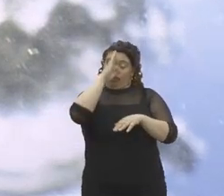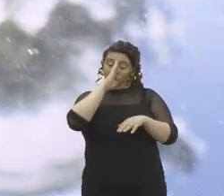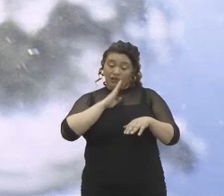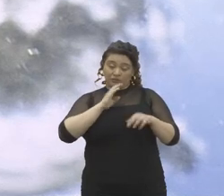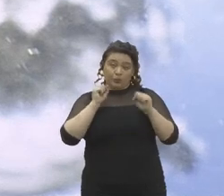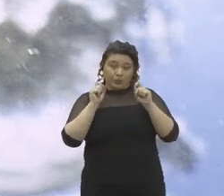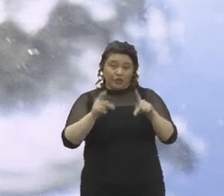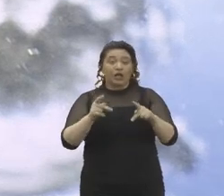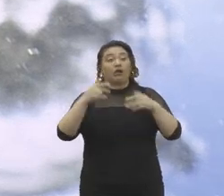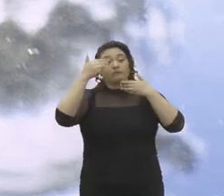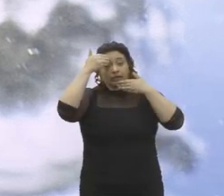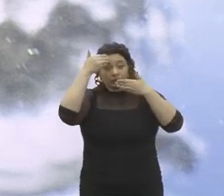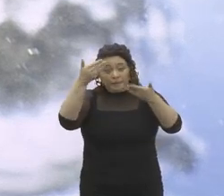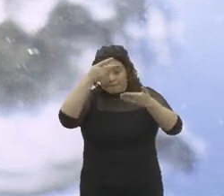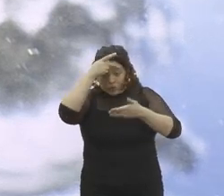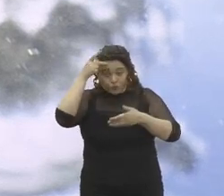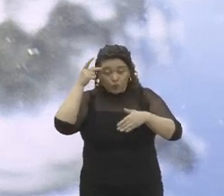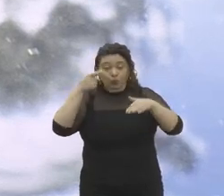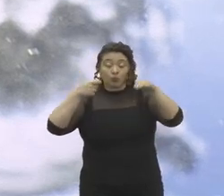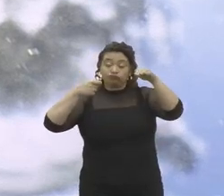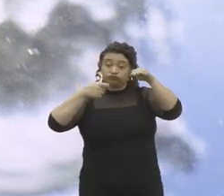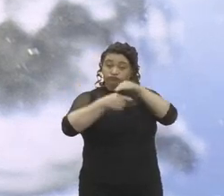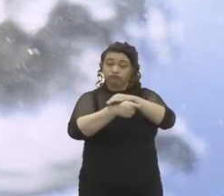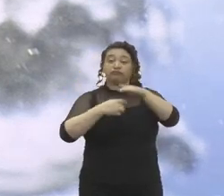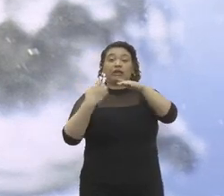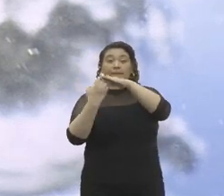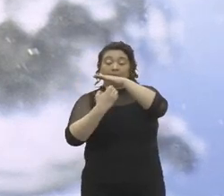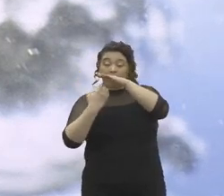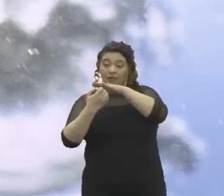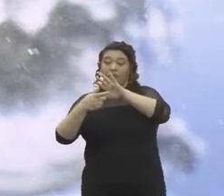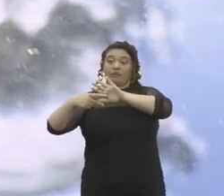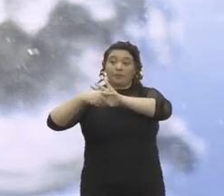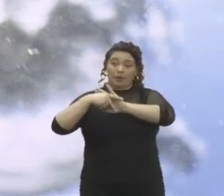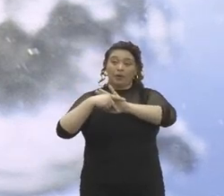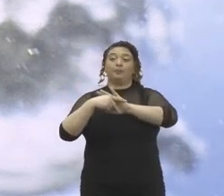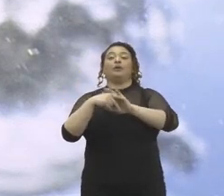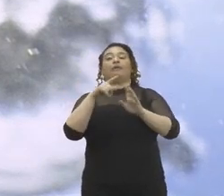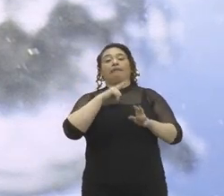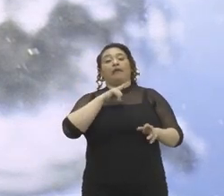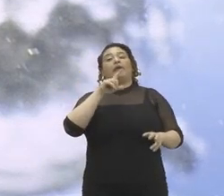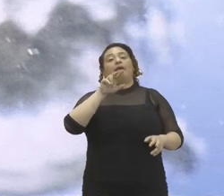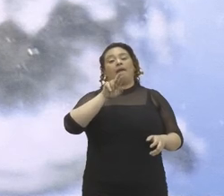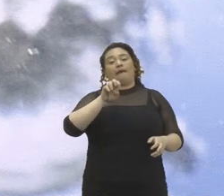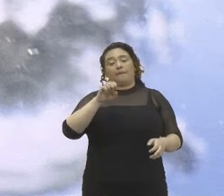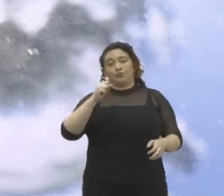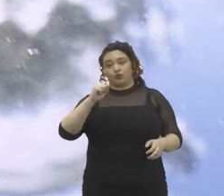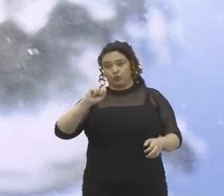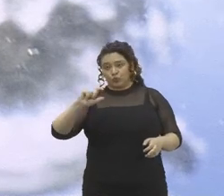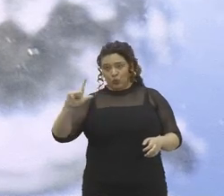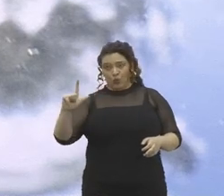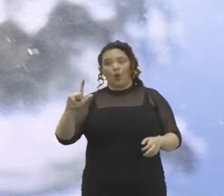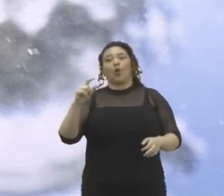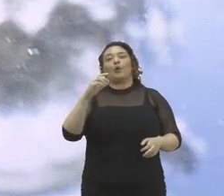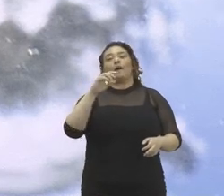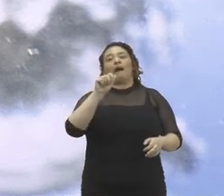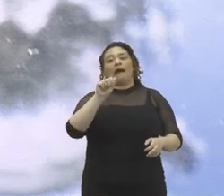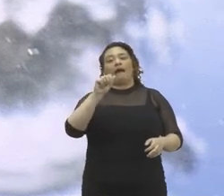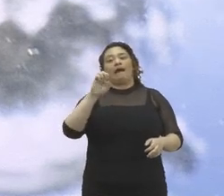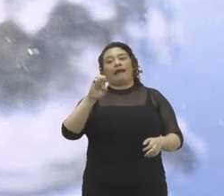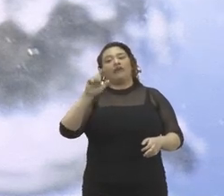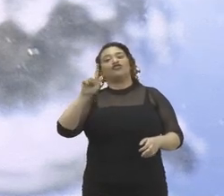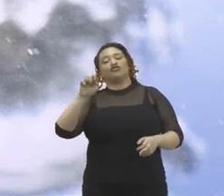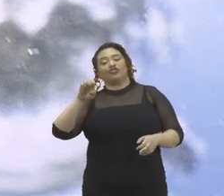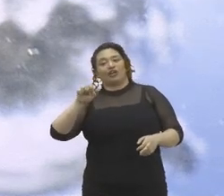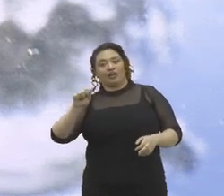agradecemos aos patrocinadores da São Paulo oan Week que são Repsol copec Brasil Instituto